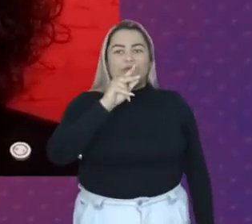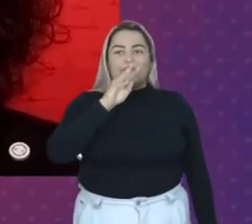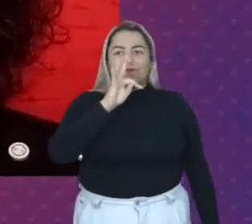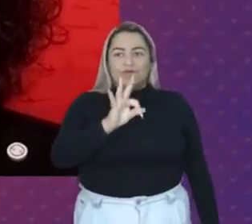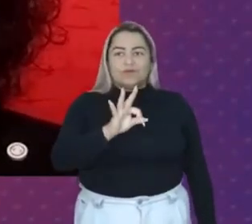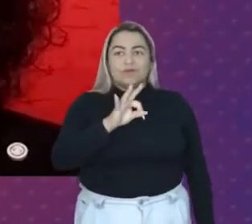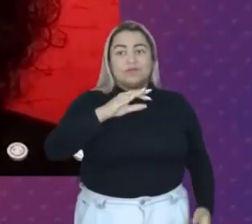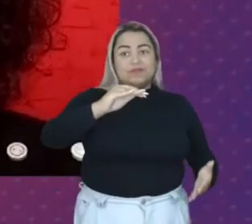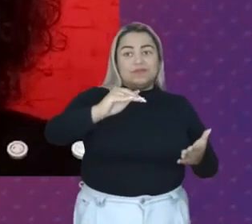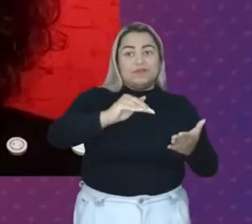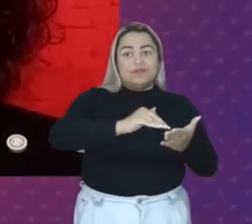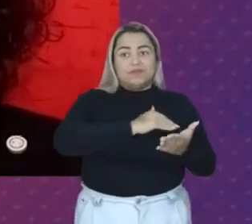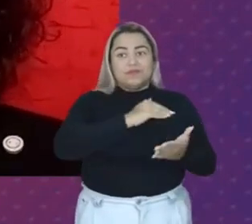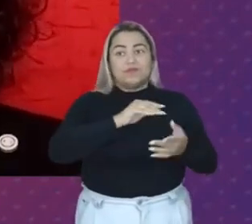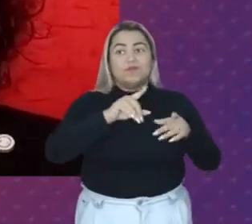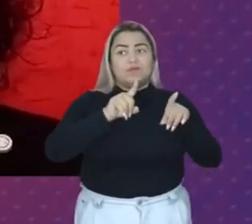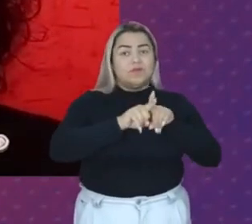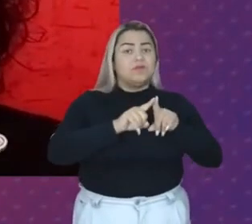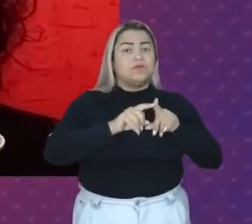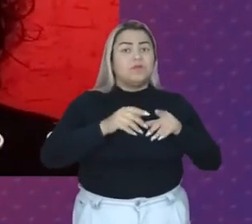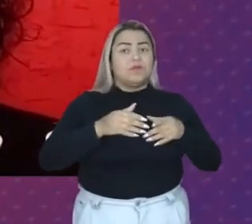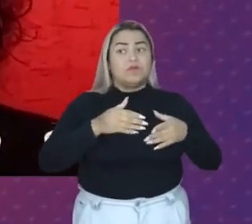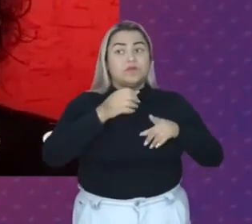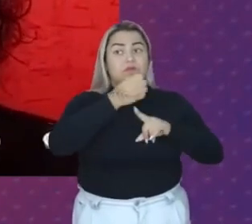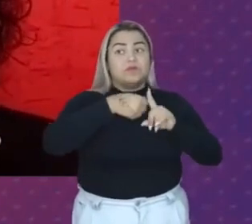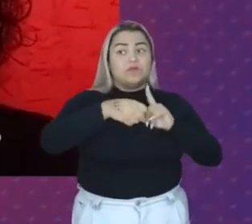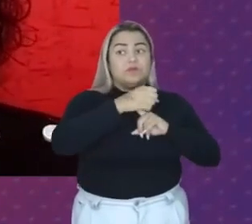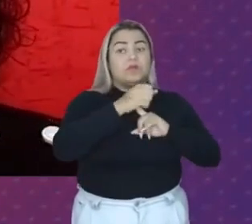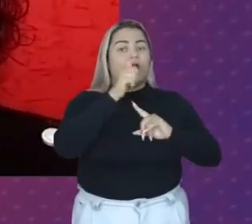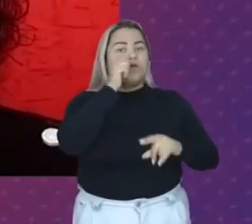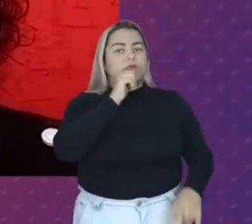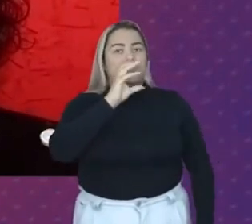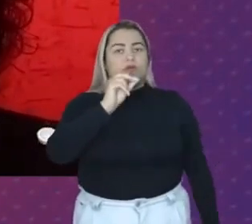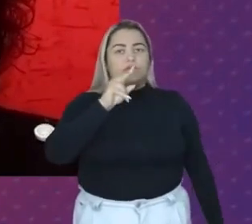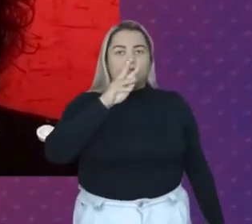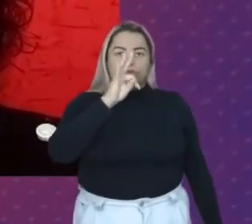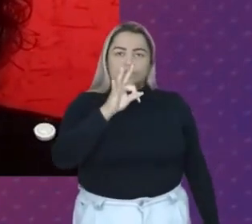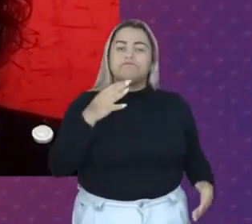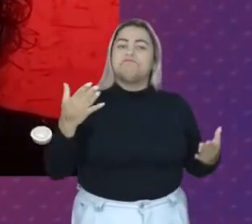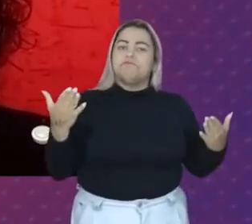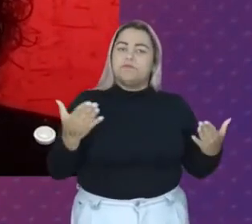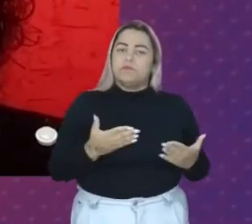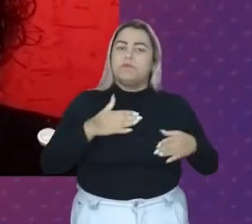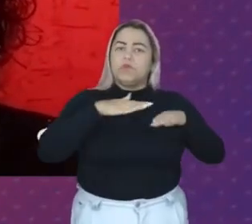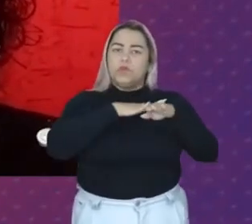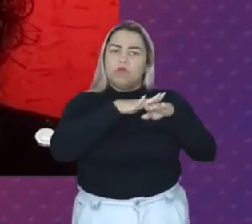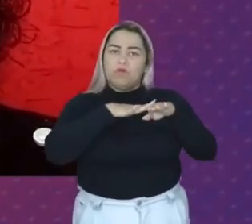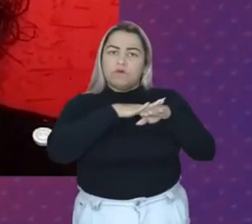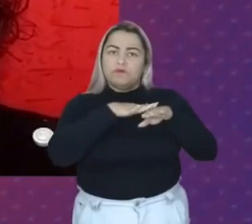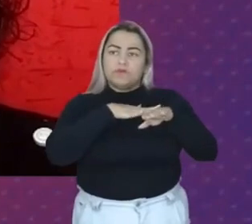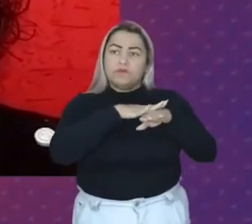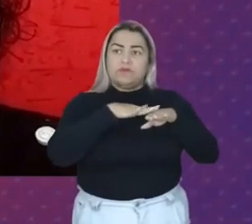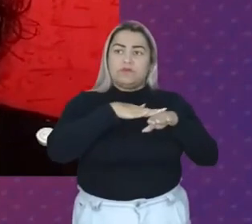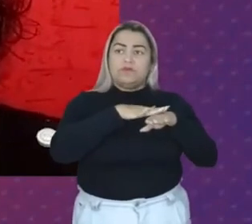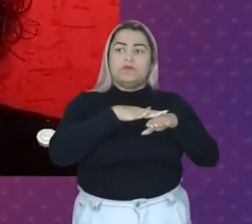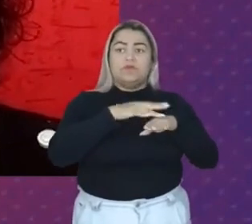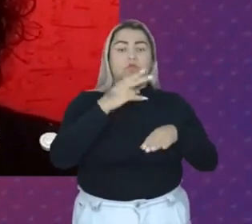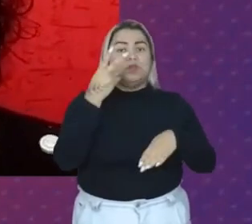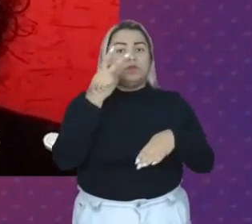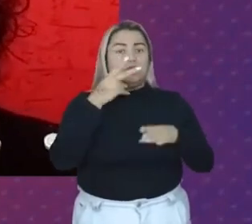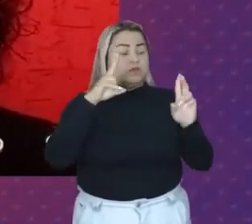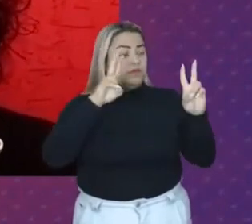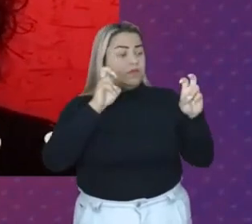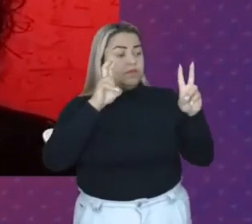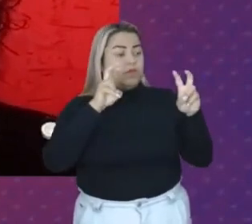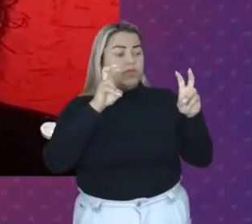sou secretária nacional de mulheres da CUT, e hoje eu vim aqui conversar com vocês, assim, dois temas que eu